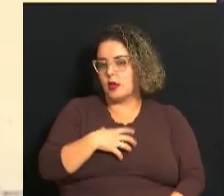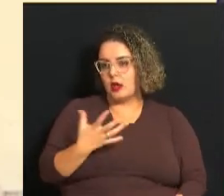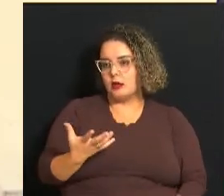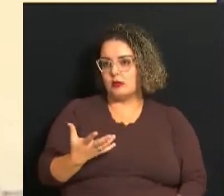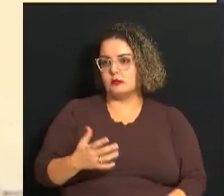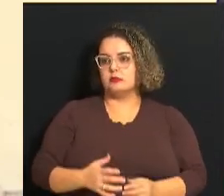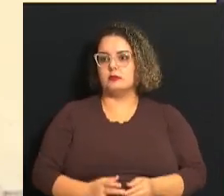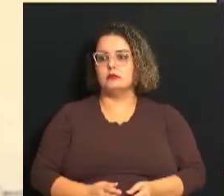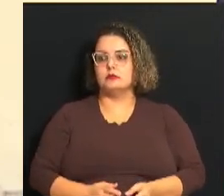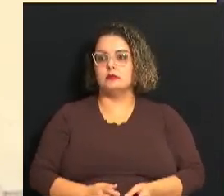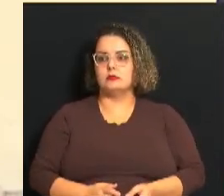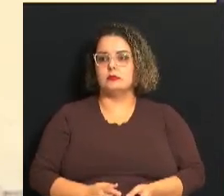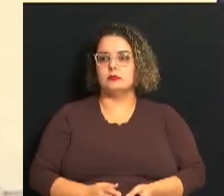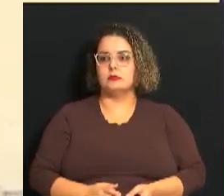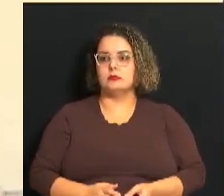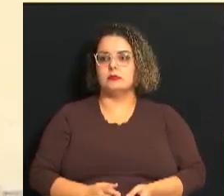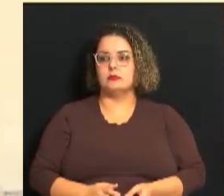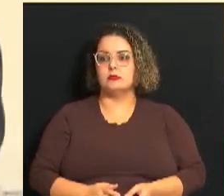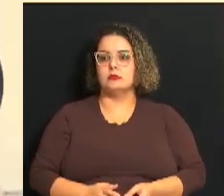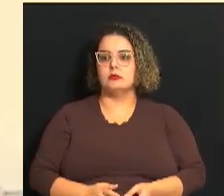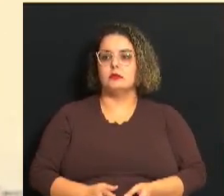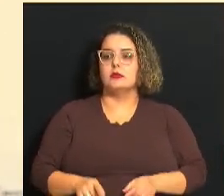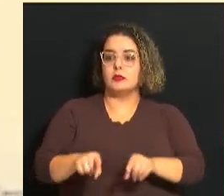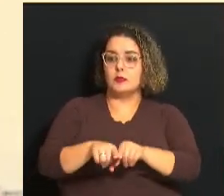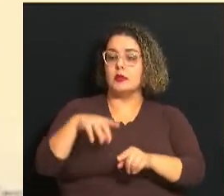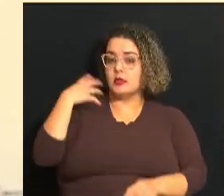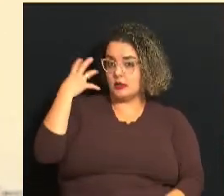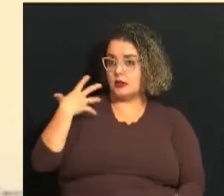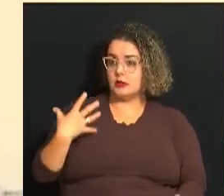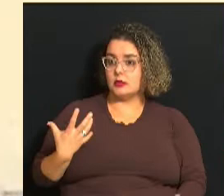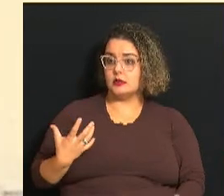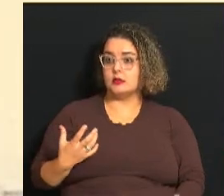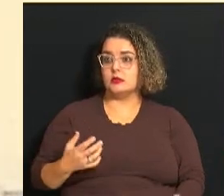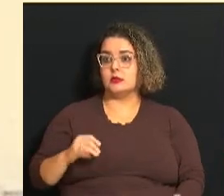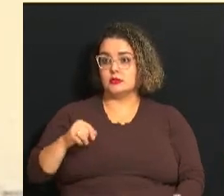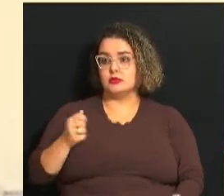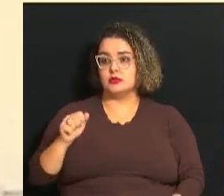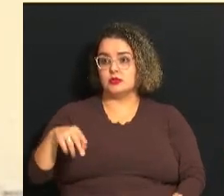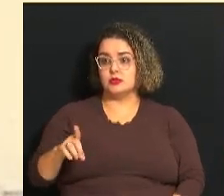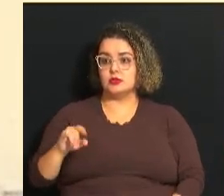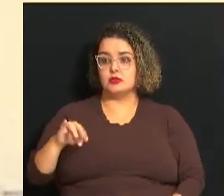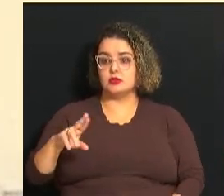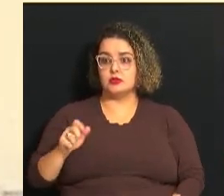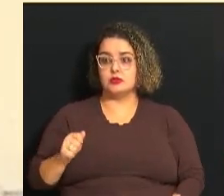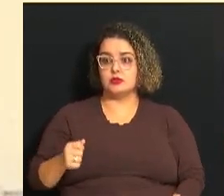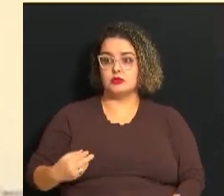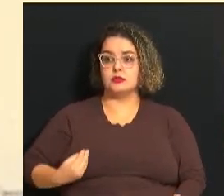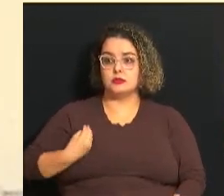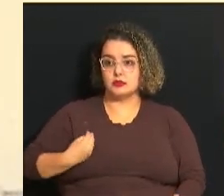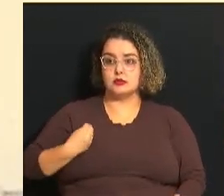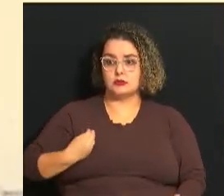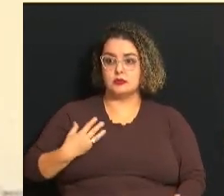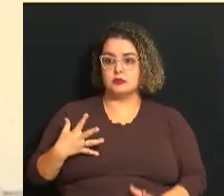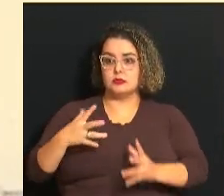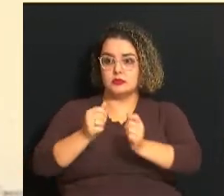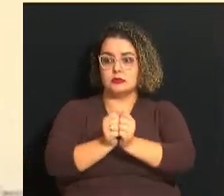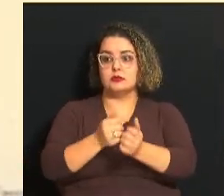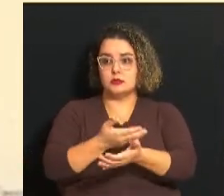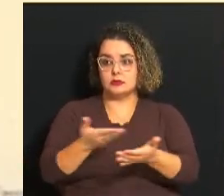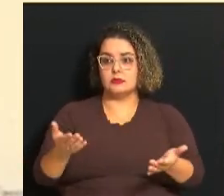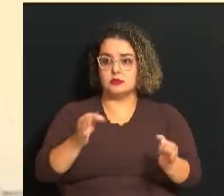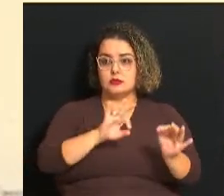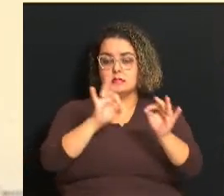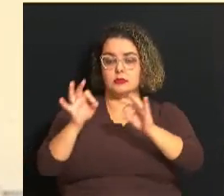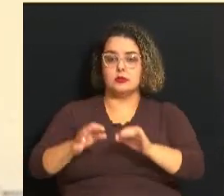então também trouxe aqui Guida algumas questões Guida Jandira as demais assessores companheiros colegas estão